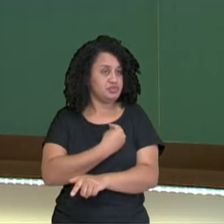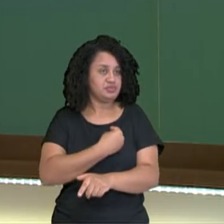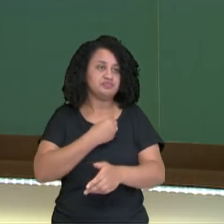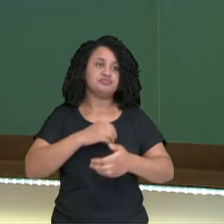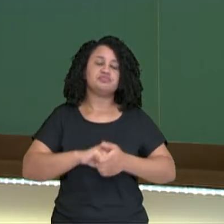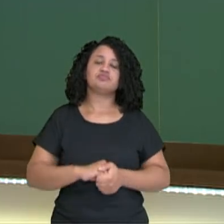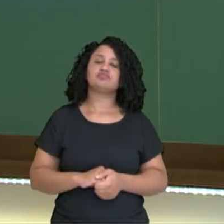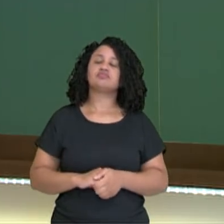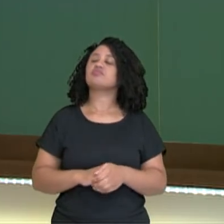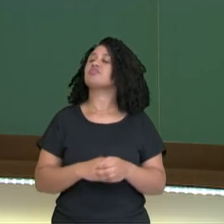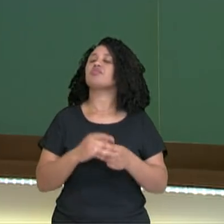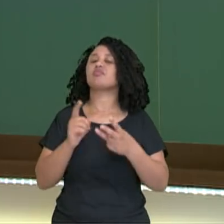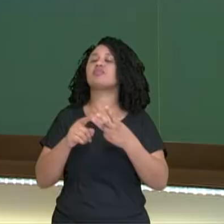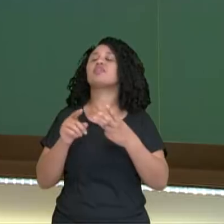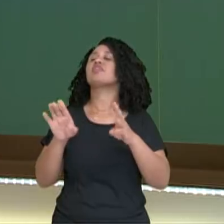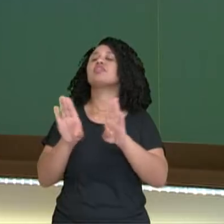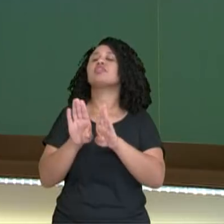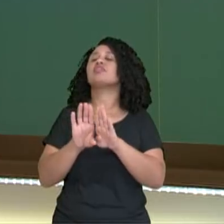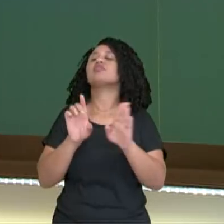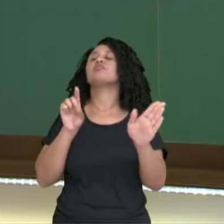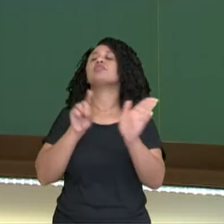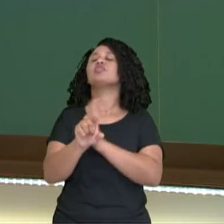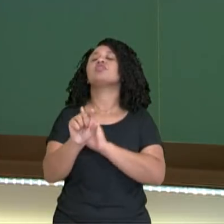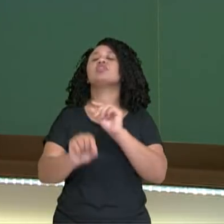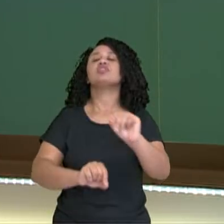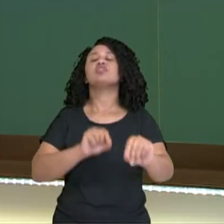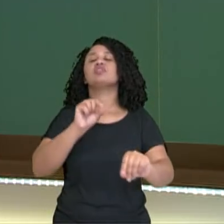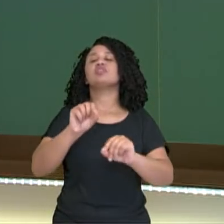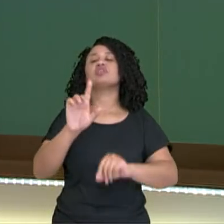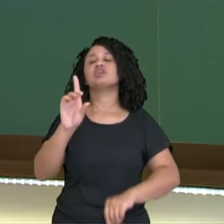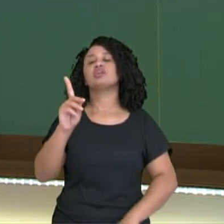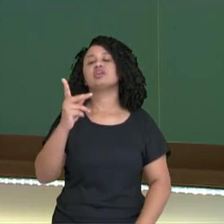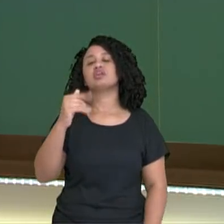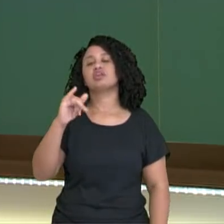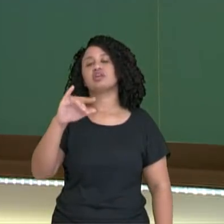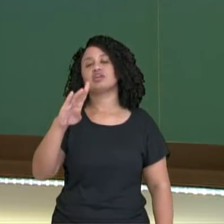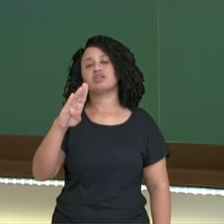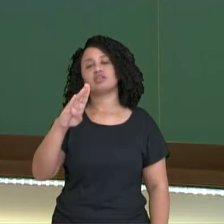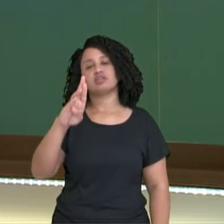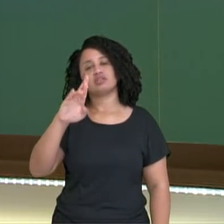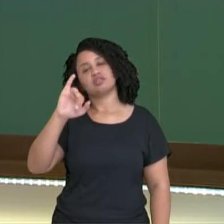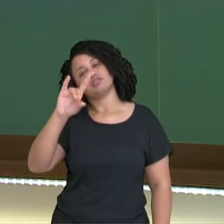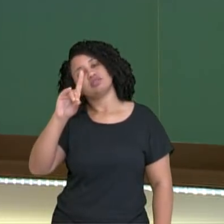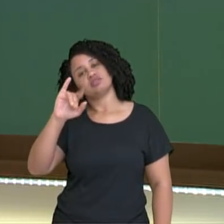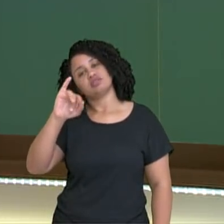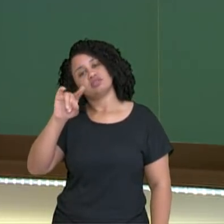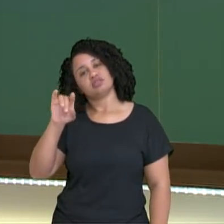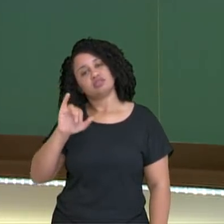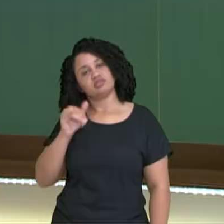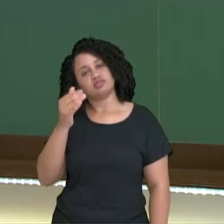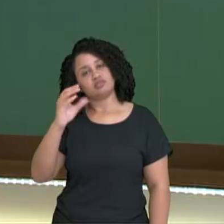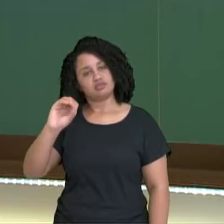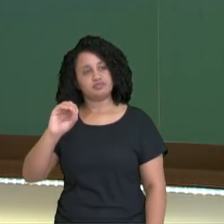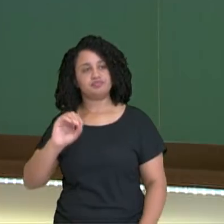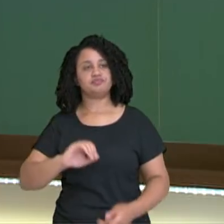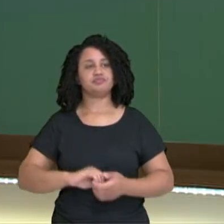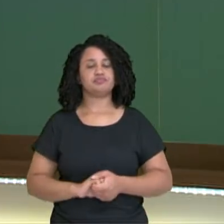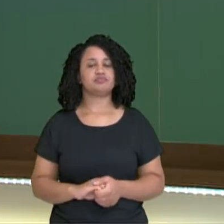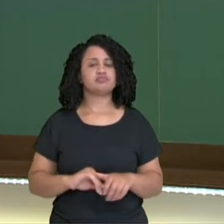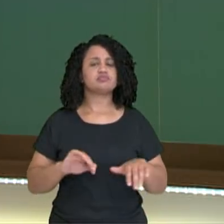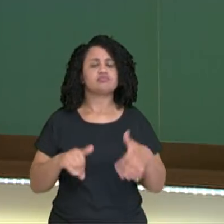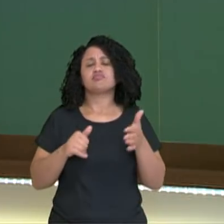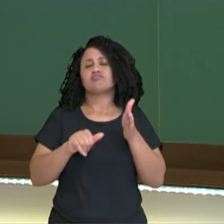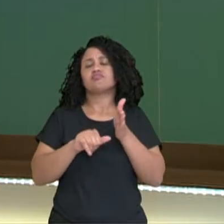o que vem a ser hibridização, tá bom? Esses três questionamentos nós temos que responder ao longo da aula. Vamos lá? Então,